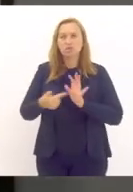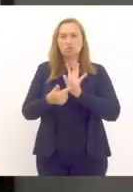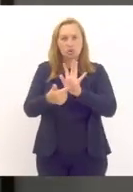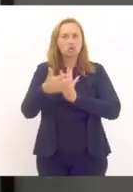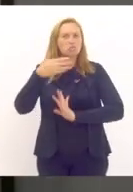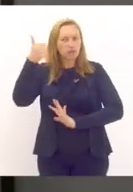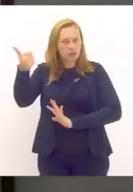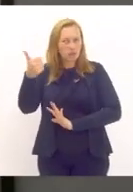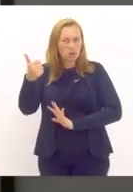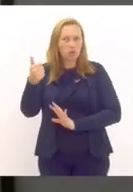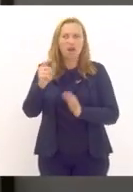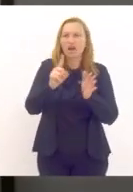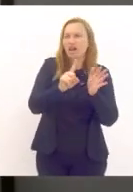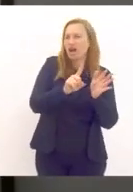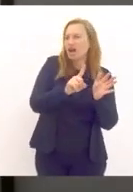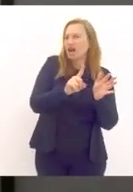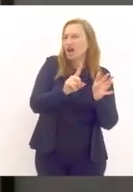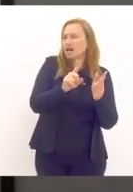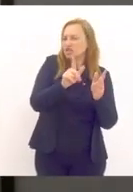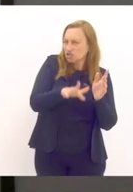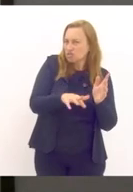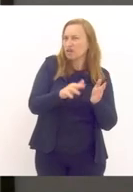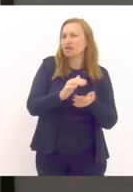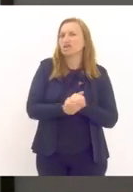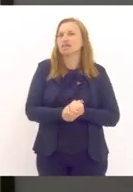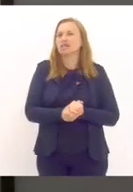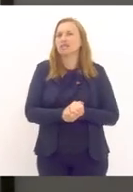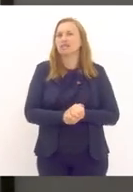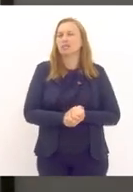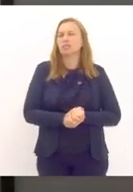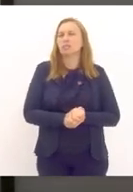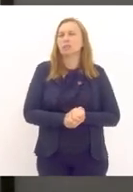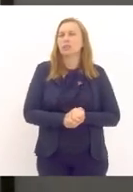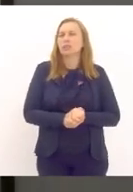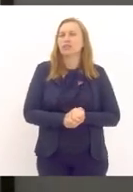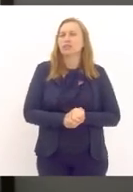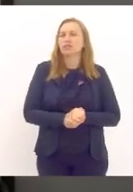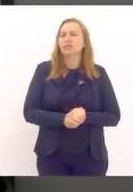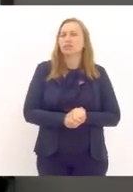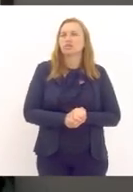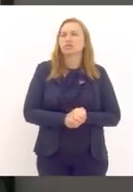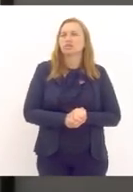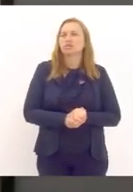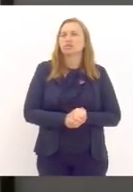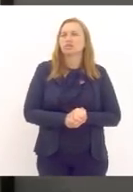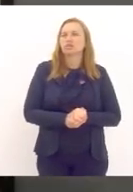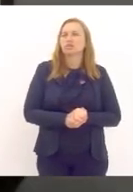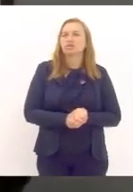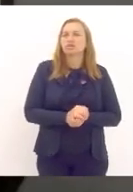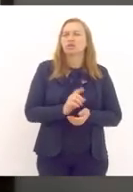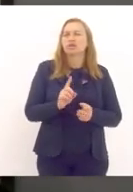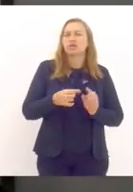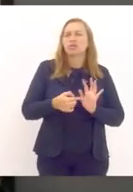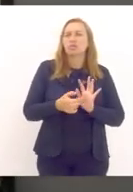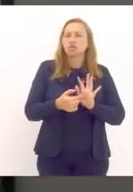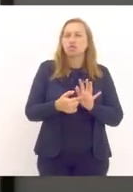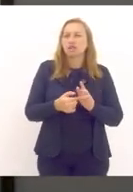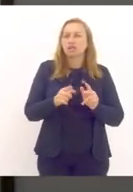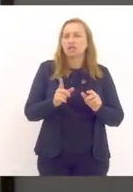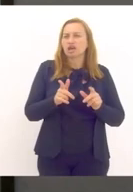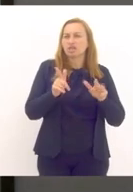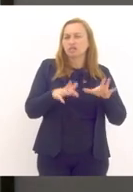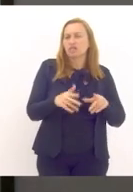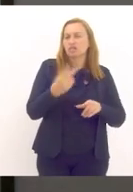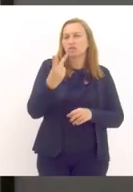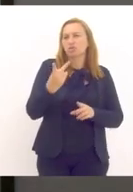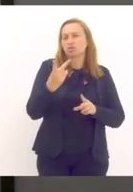pequena, eu explico, do Brent da nossa receita, que ele é deslocado 2 meses para trás.